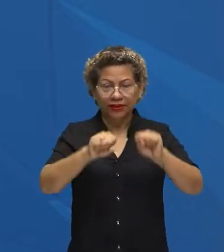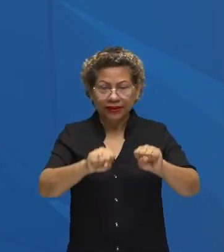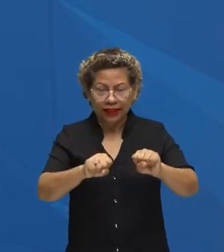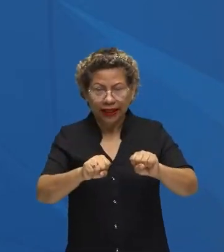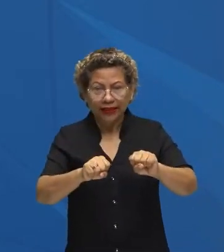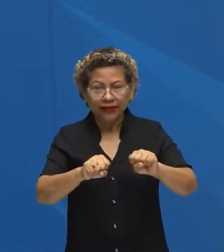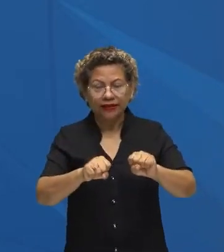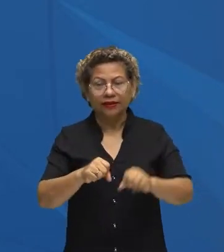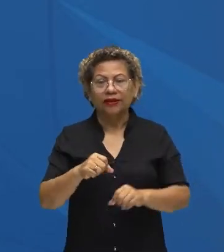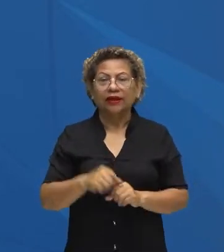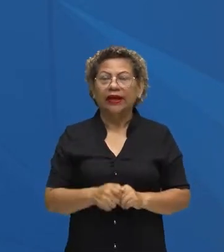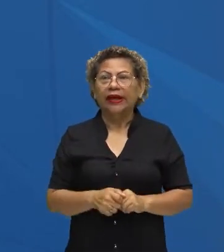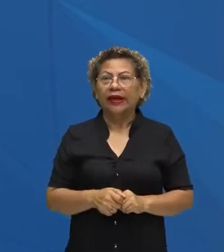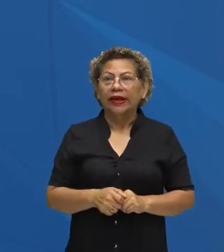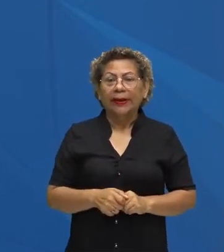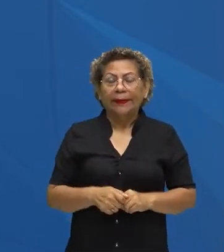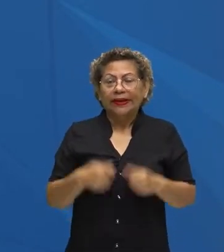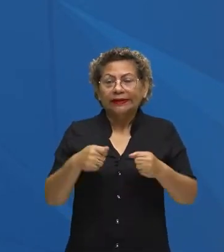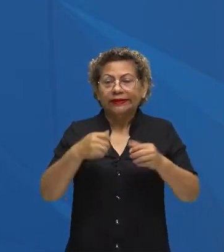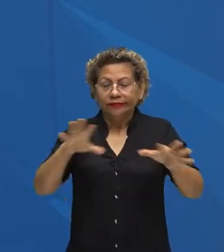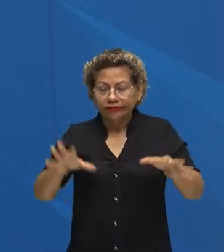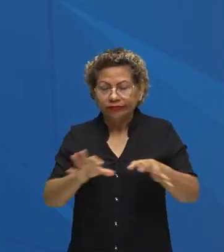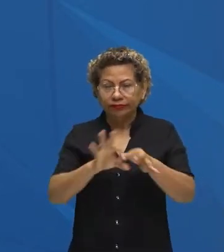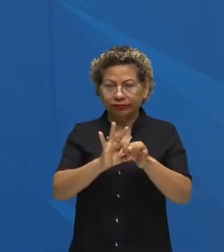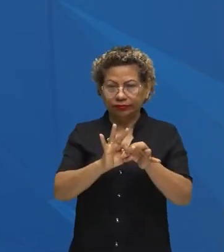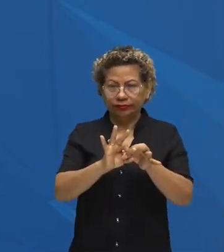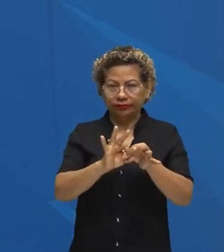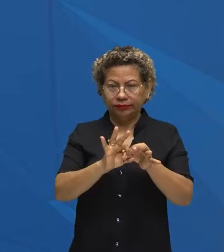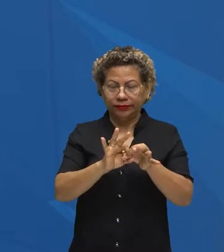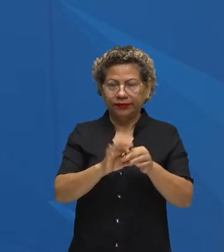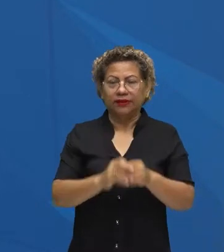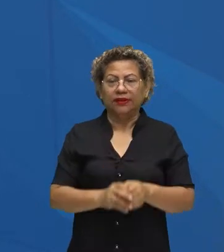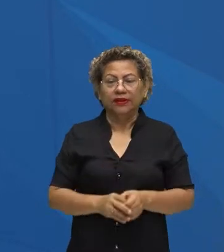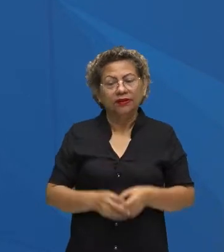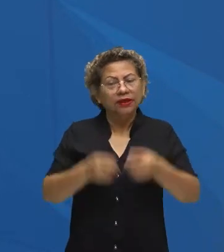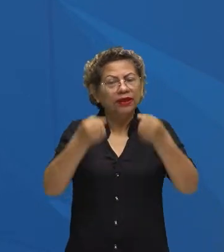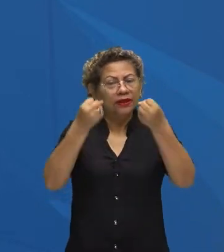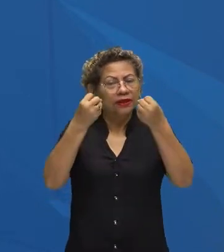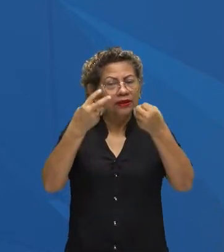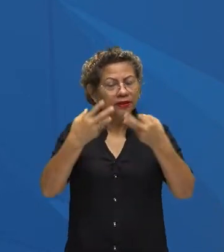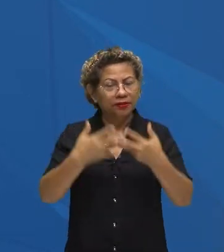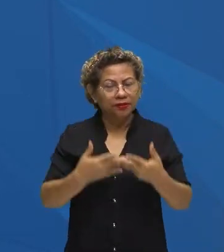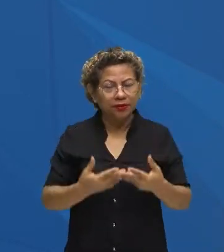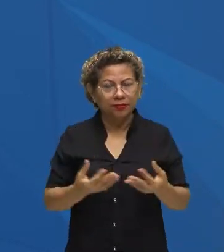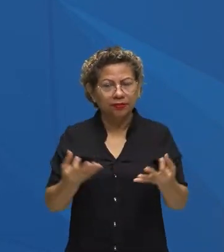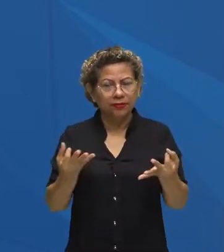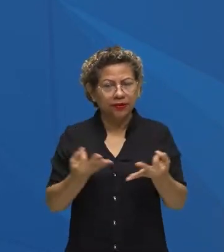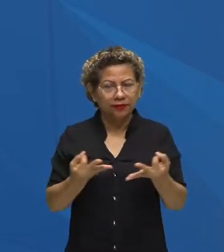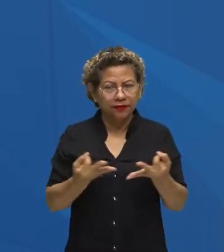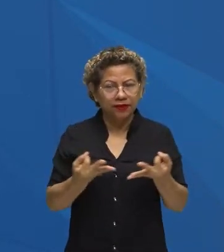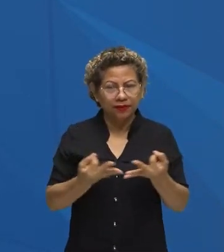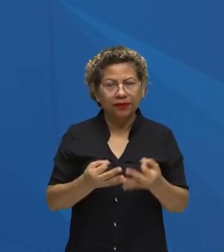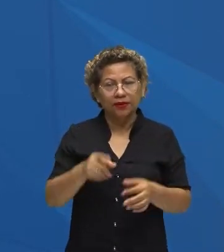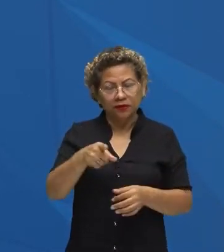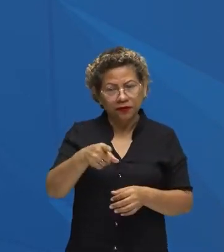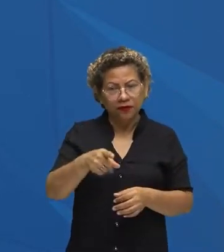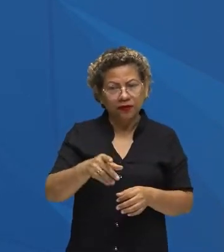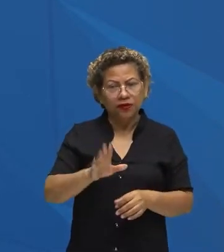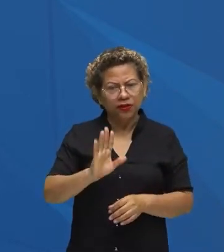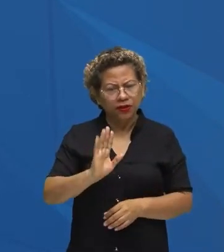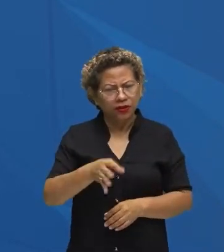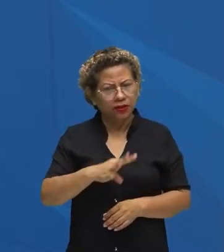presença ali necessariamente do conectivo. Então, no exemplo que ela trouxe, e nos mais diversos que vocês também já